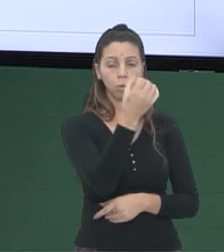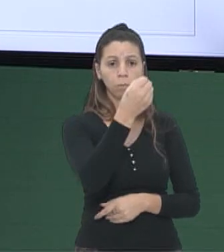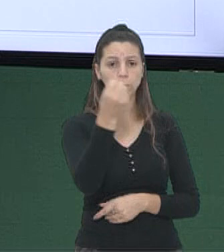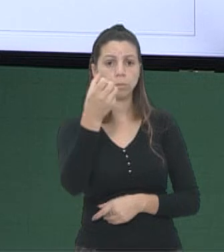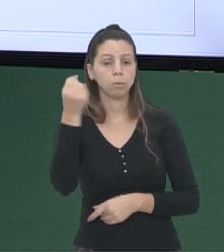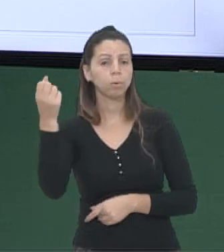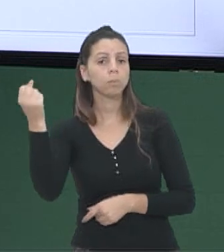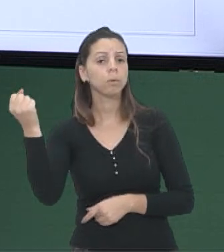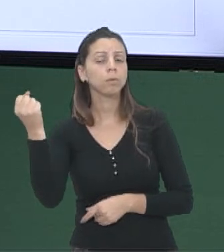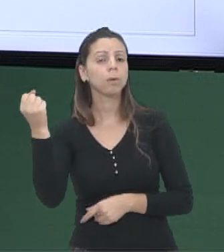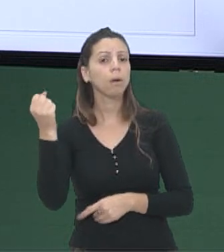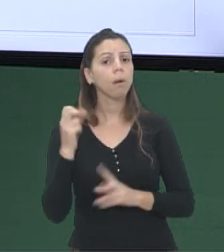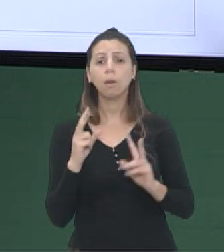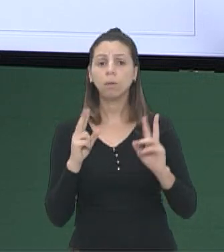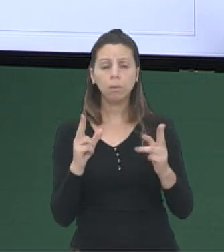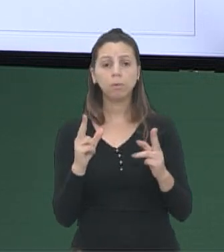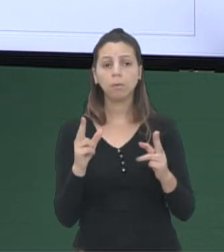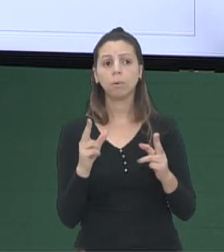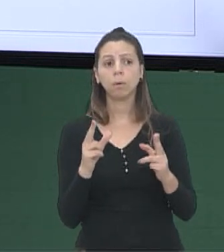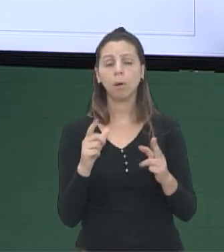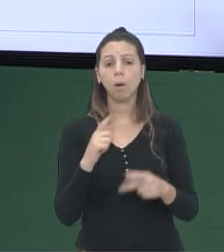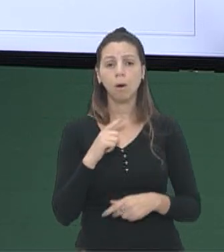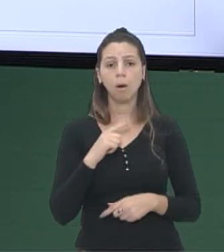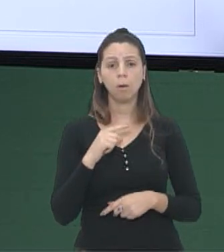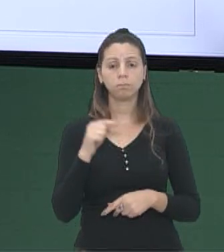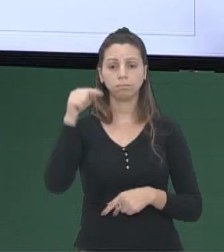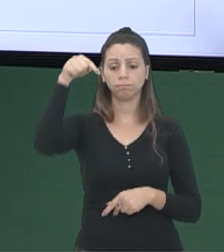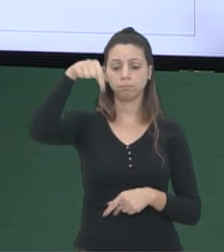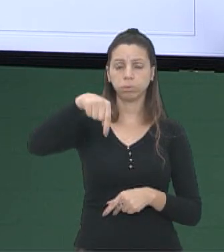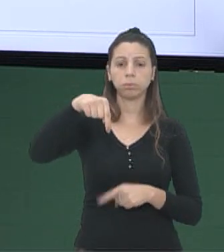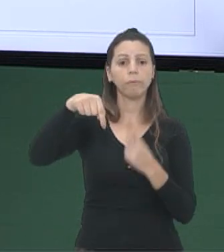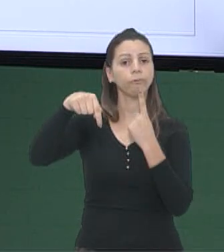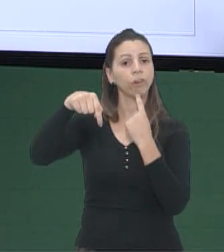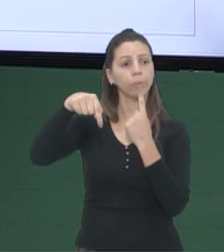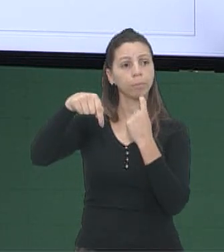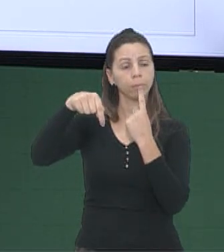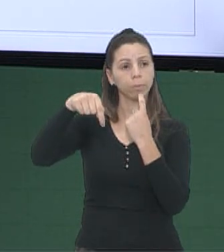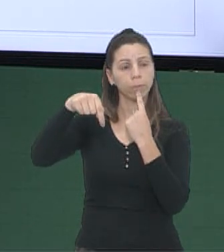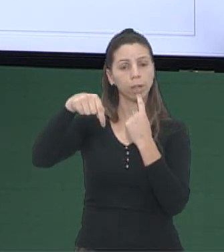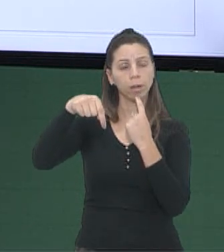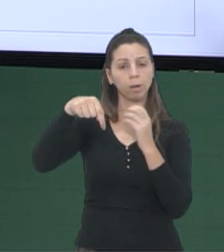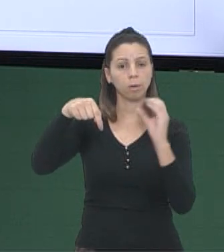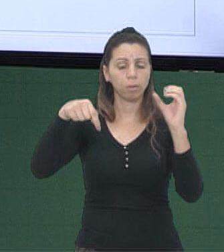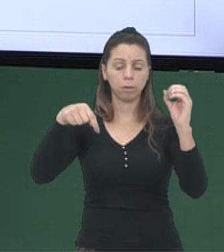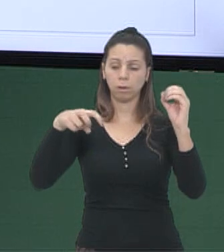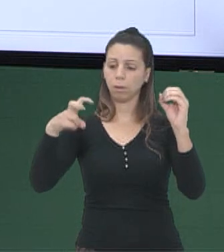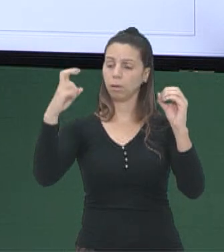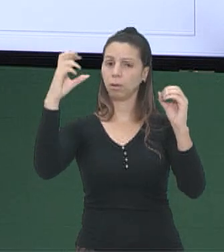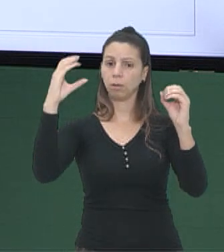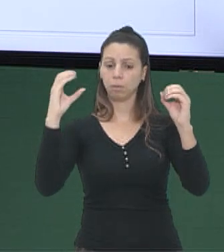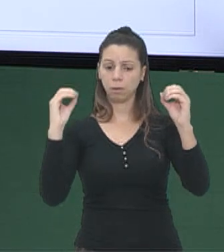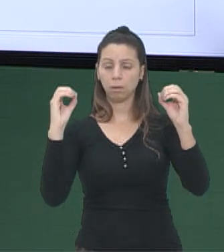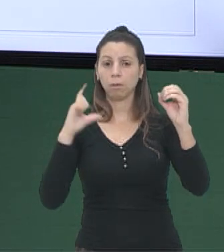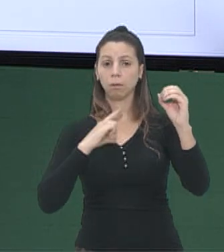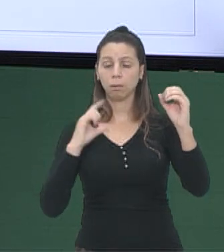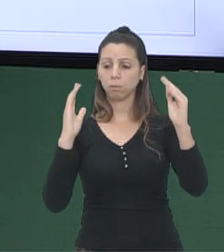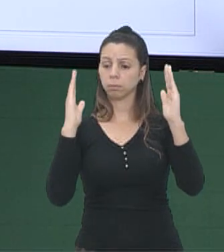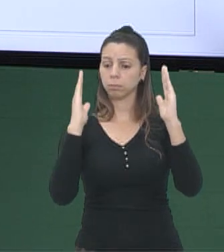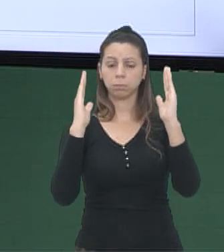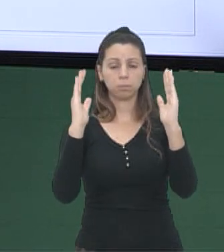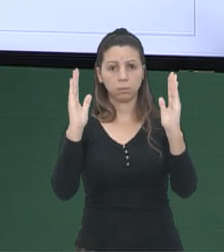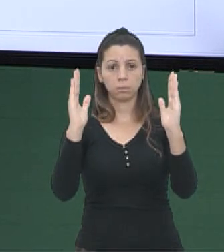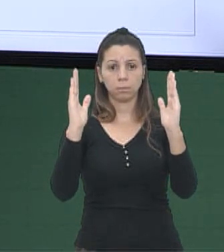mesmo. E aí, ó, tá saindo uma flechinha vermelha ali, ó. Entre o 0 e o 50 existe um intervalo. E